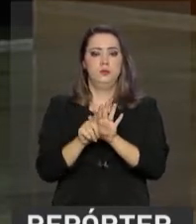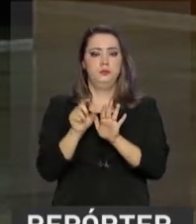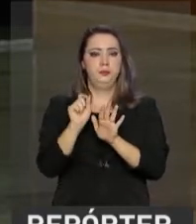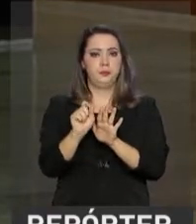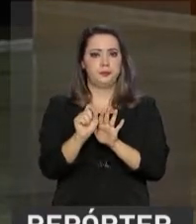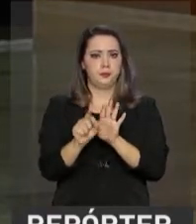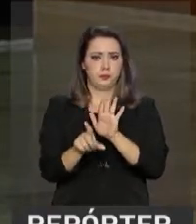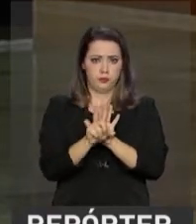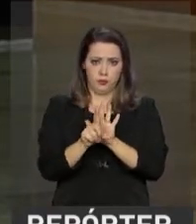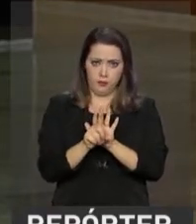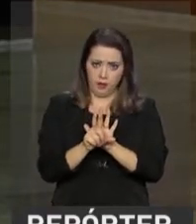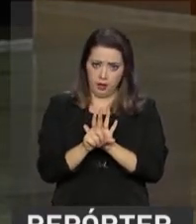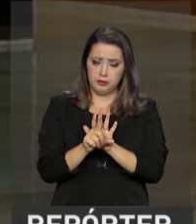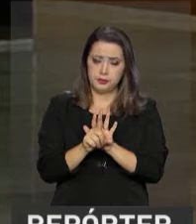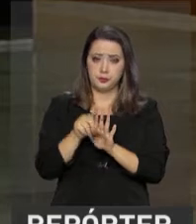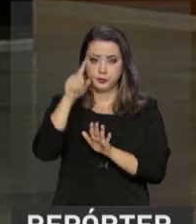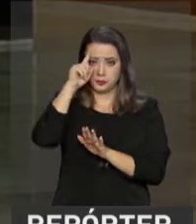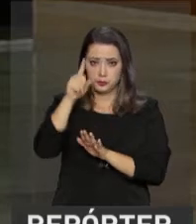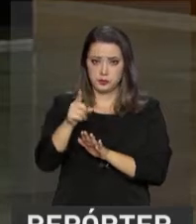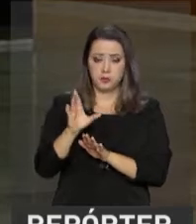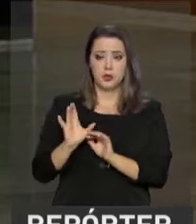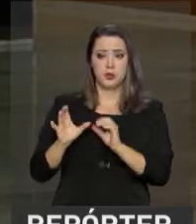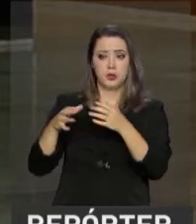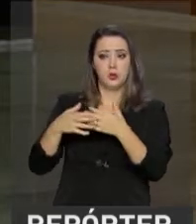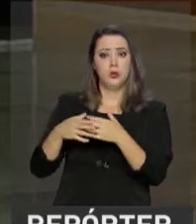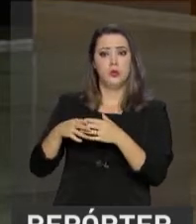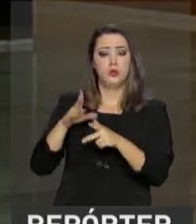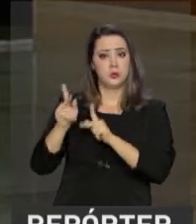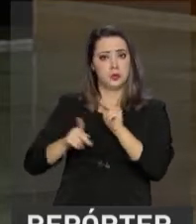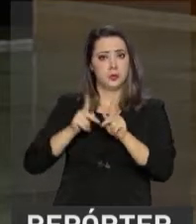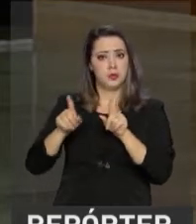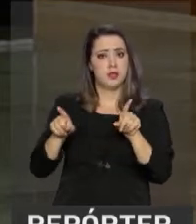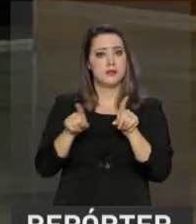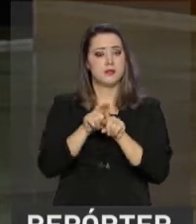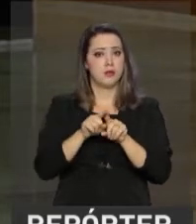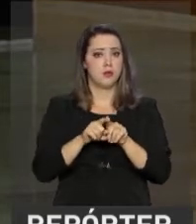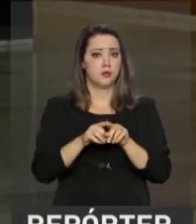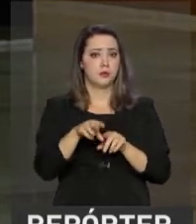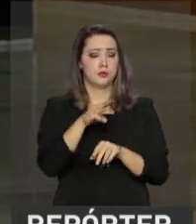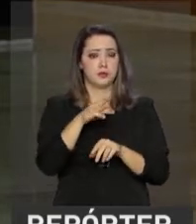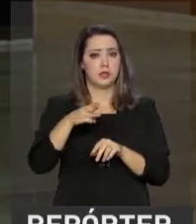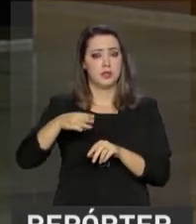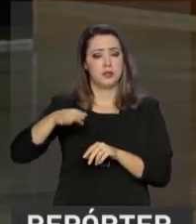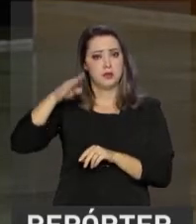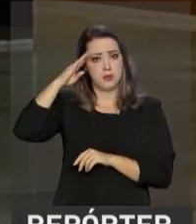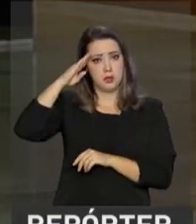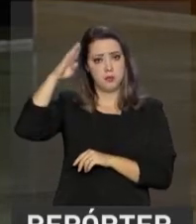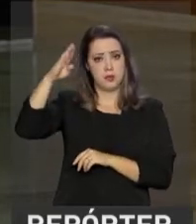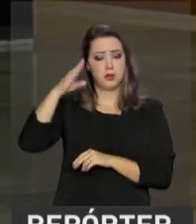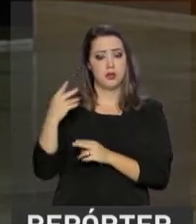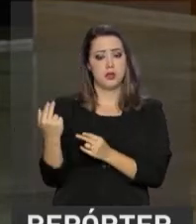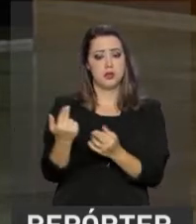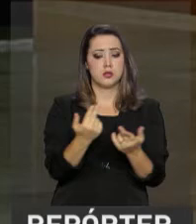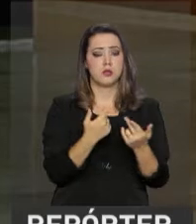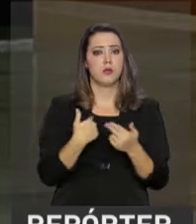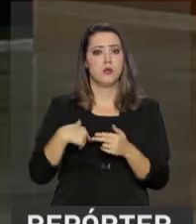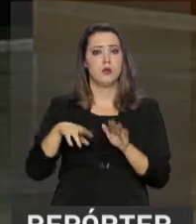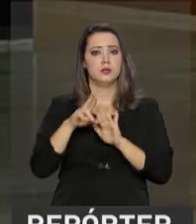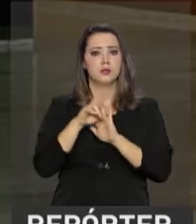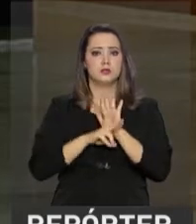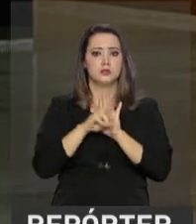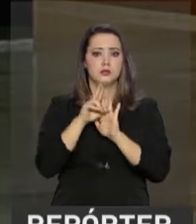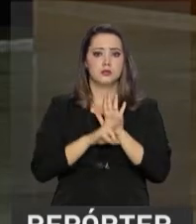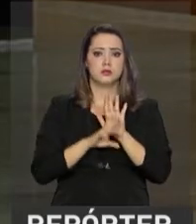determina que civis e militares sigam as mesmas regras em concursos públicos para cursos de formação